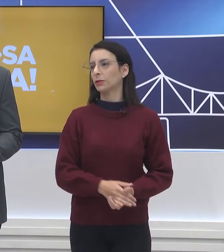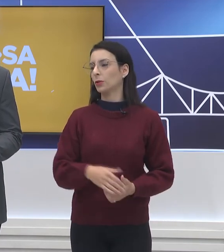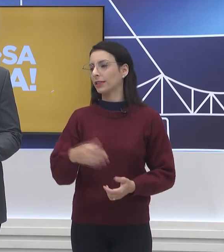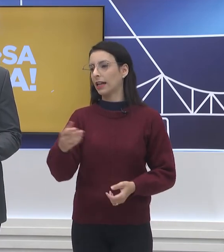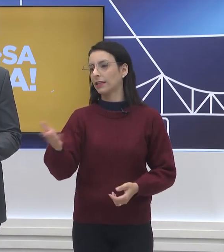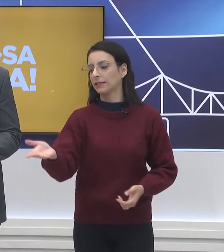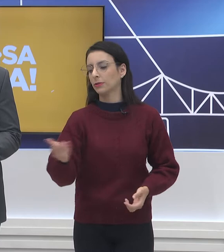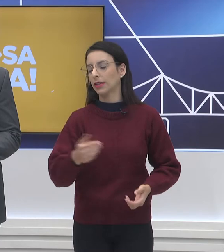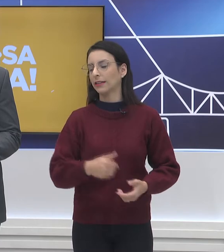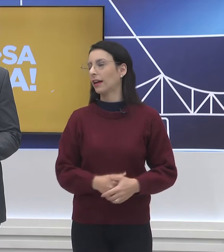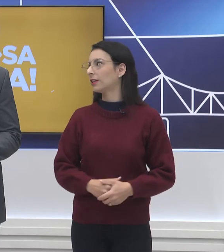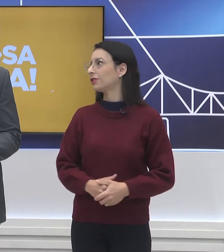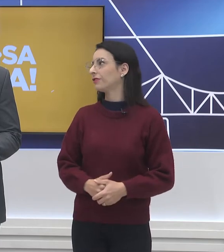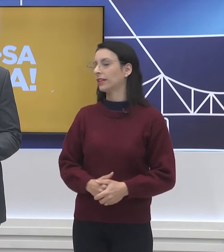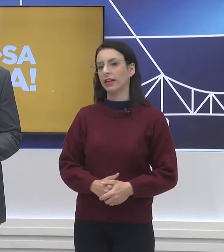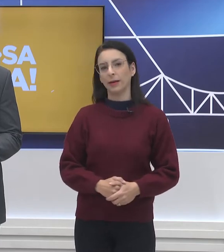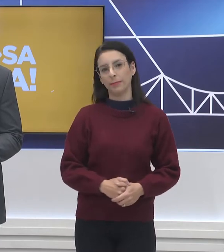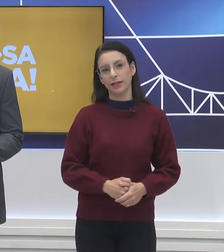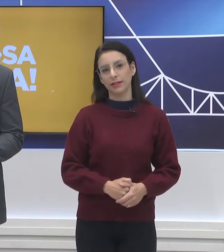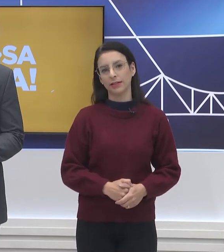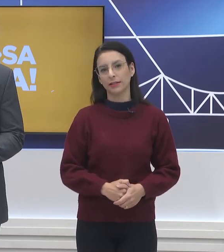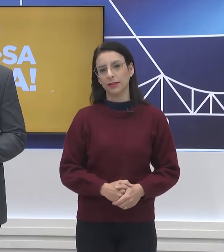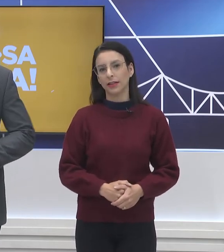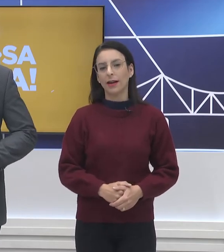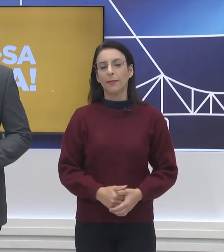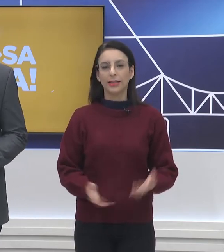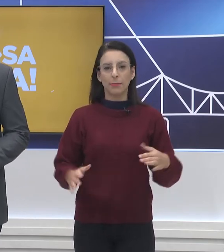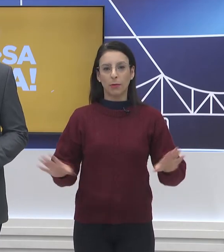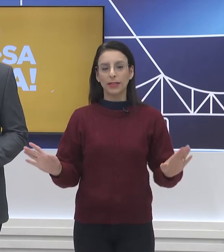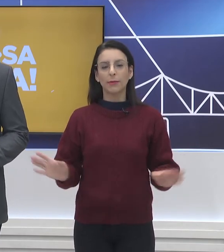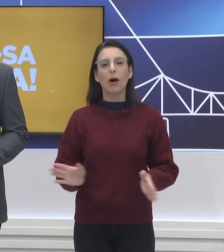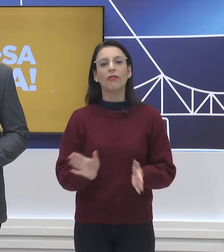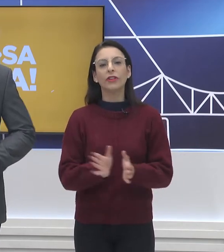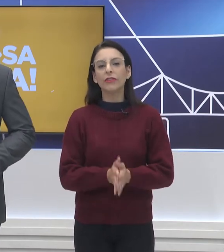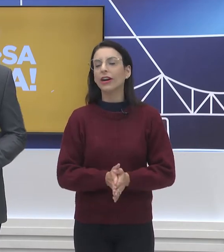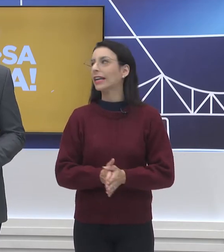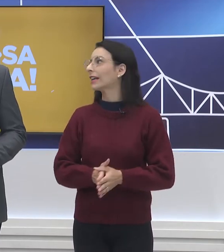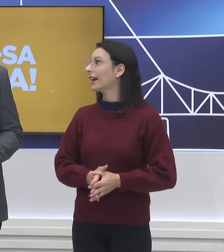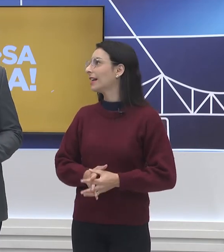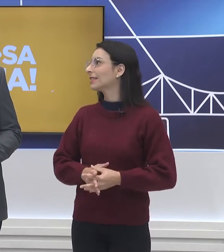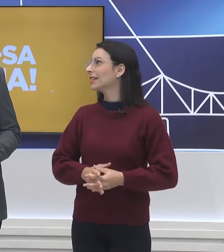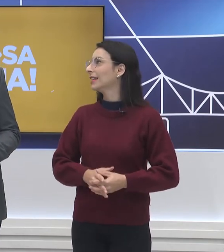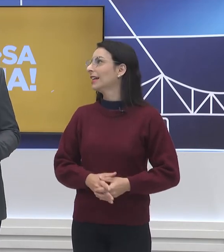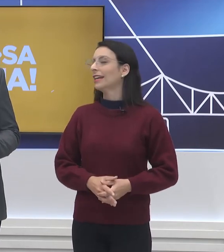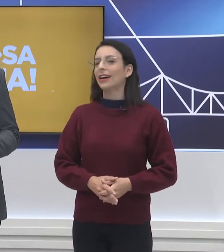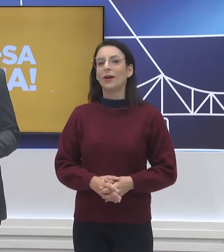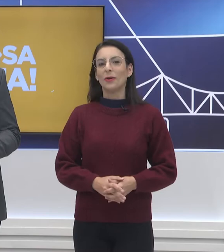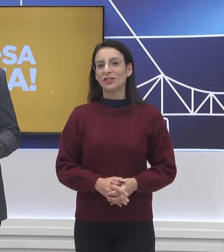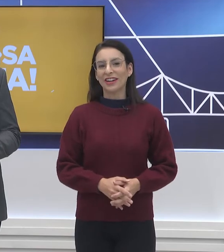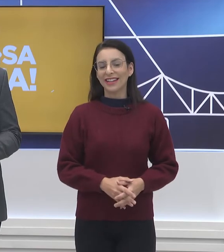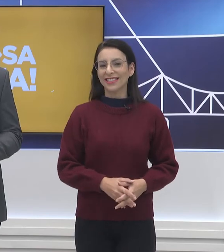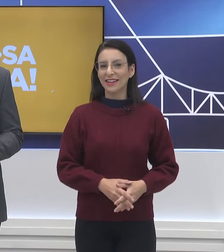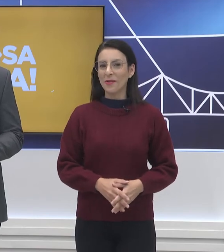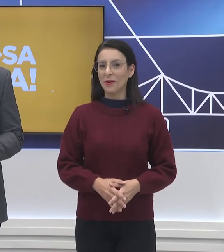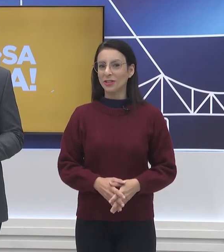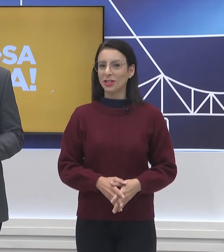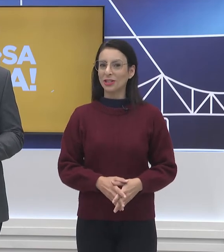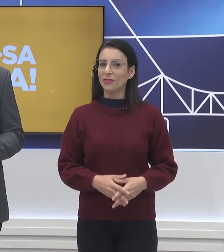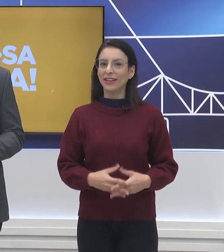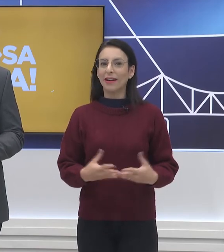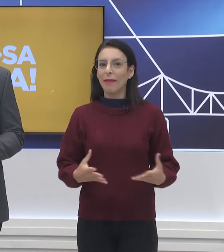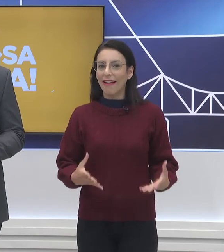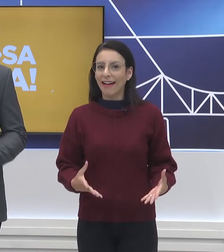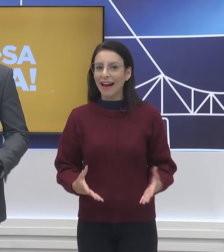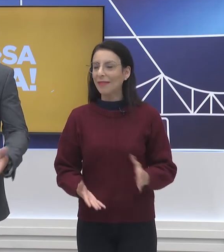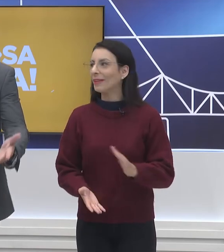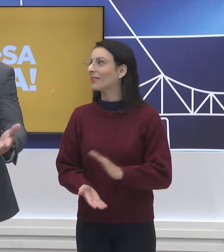Sim. A pessoa tá ali 5 da tarde vendo a reprise. Verdade. Mas tá bom, mas estamos ao vivo aqui em casa. Vai ter caldo hoje na sua casa? Hoje em casa não, hoje não? A gente